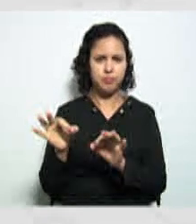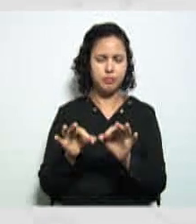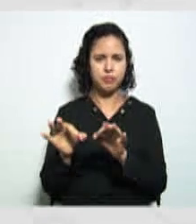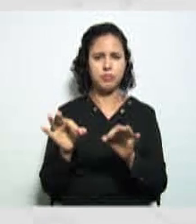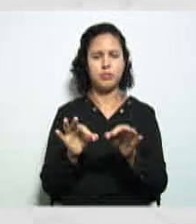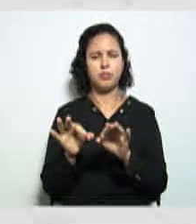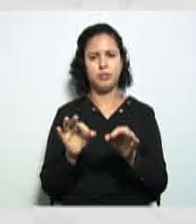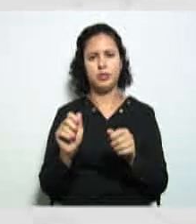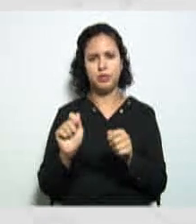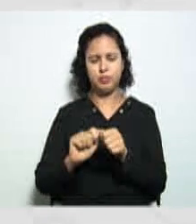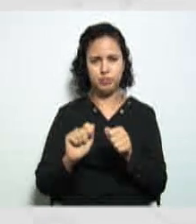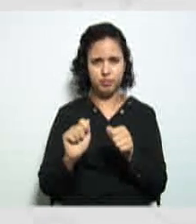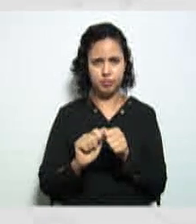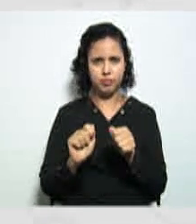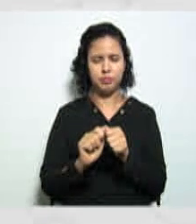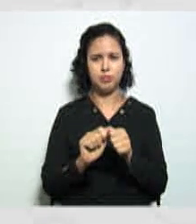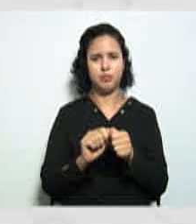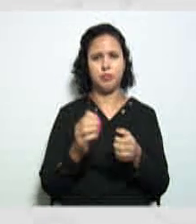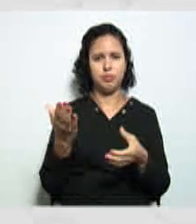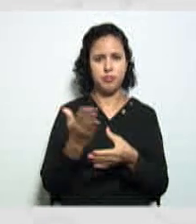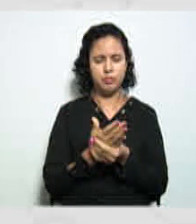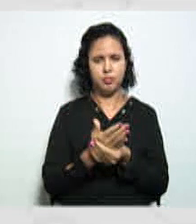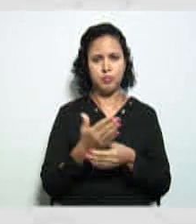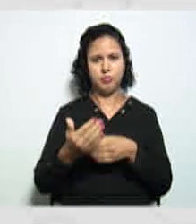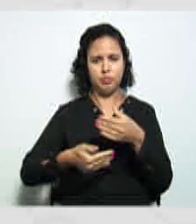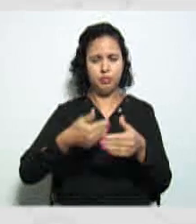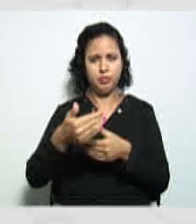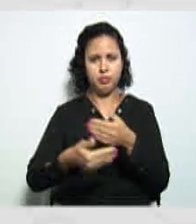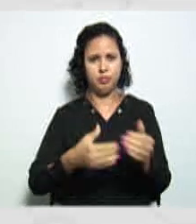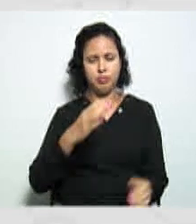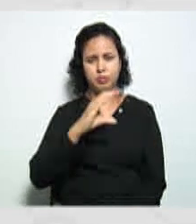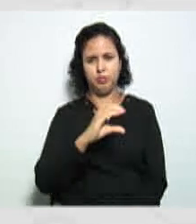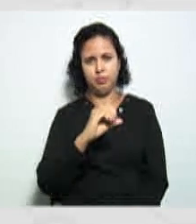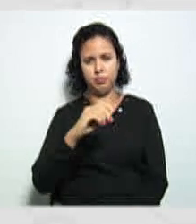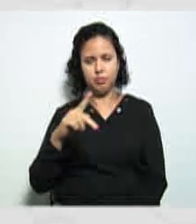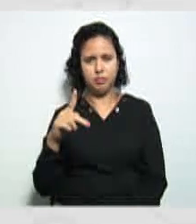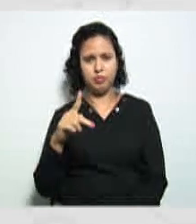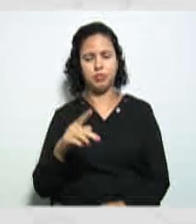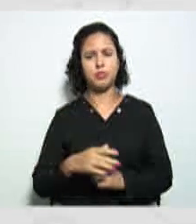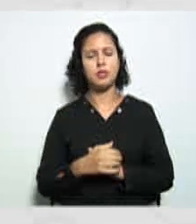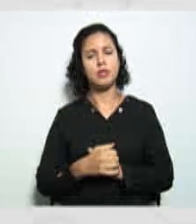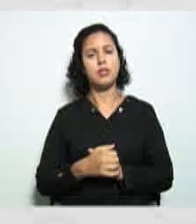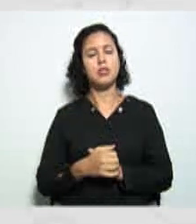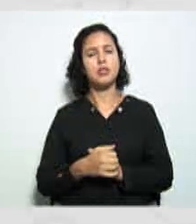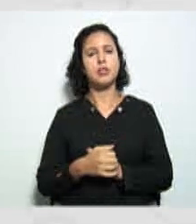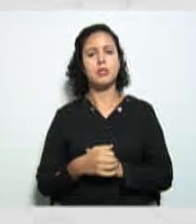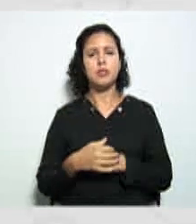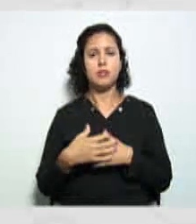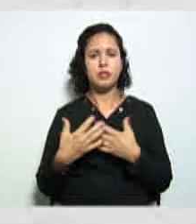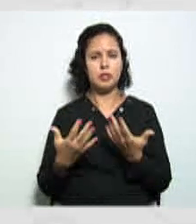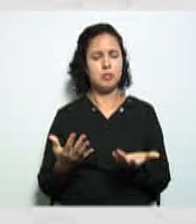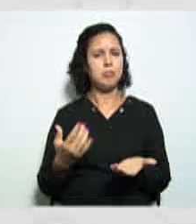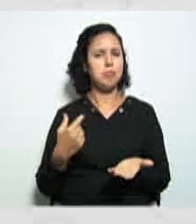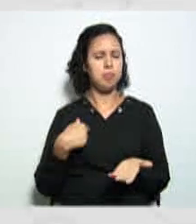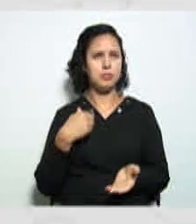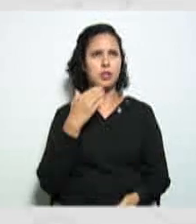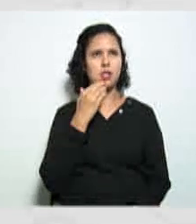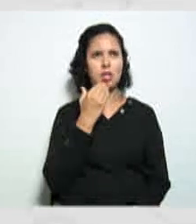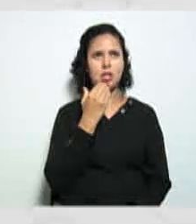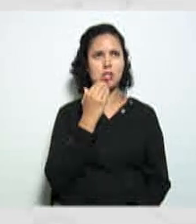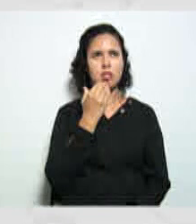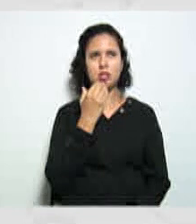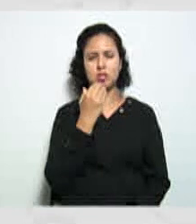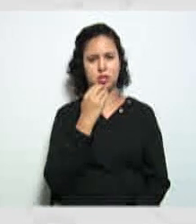planejar e executar processos cooperativos. Professora Anabela, o meu sublinhado está parecendo aquele parecendo